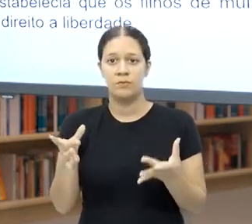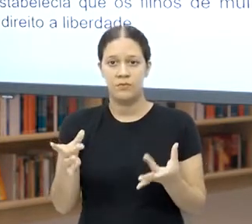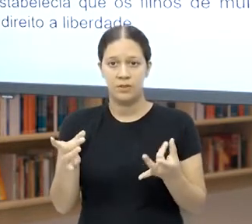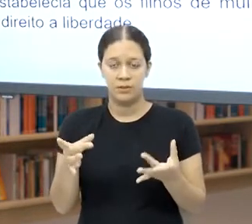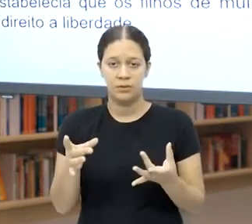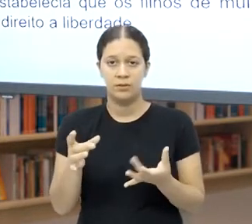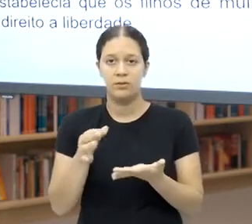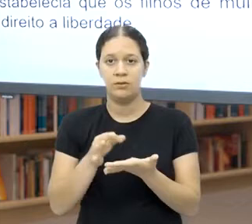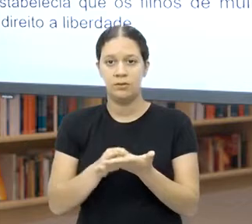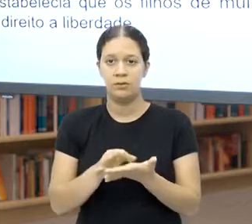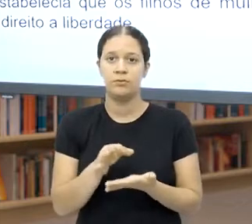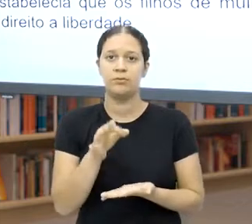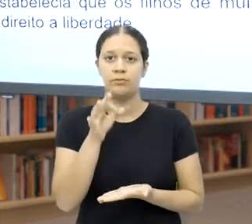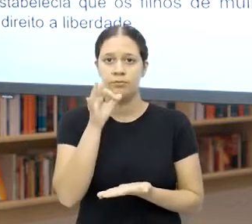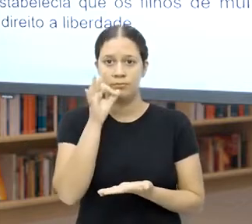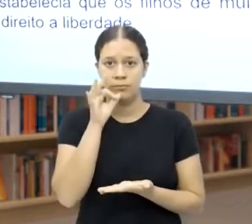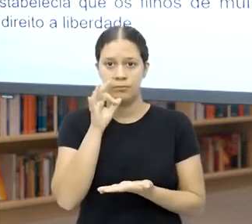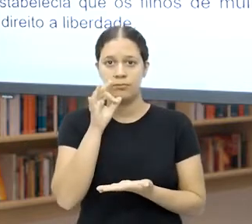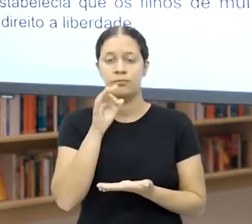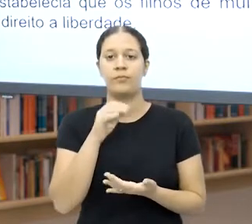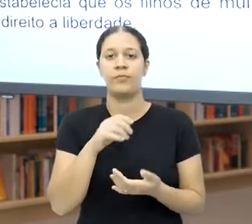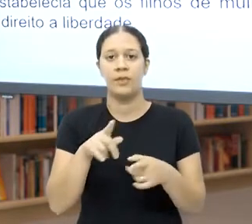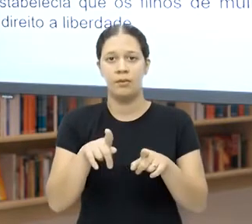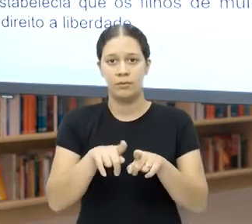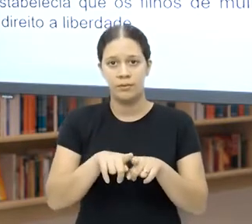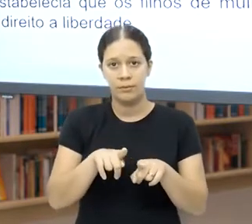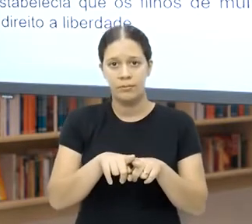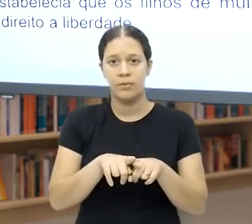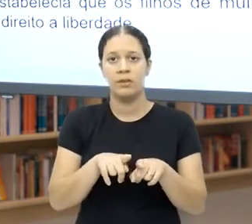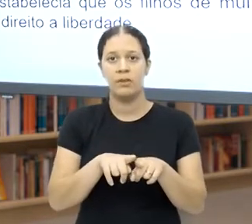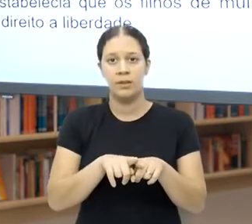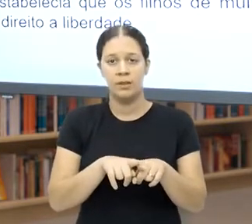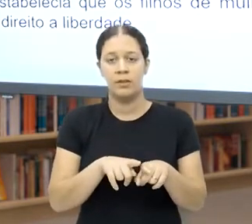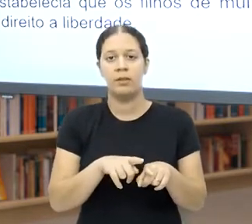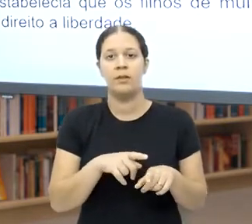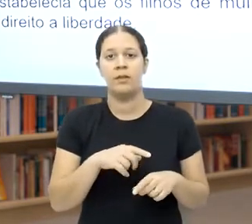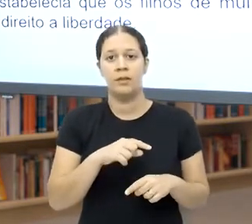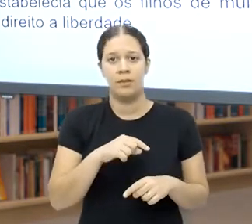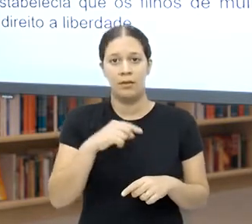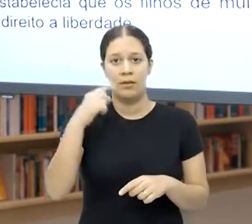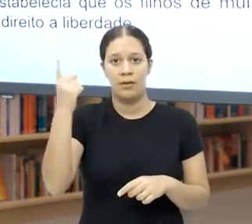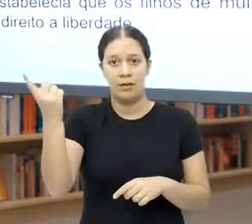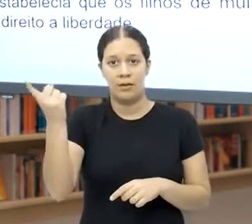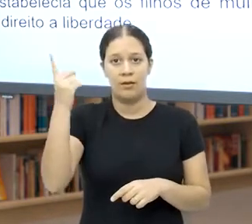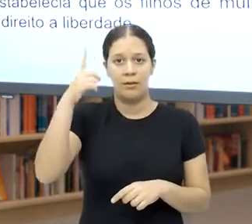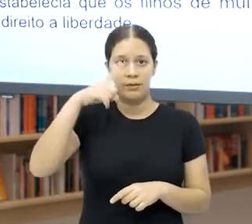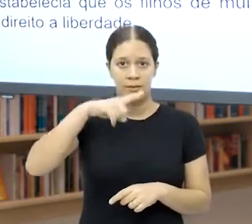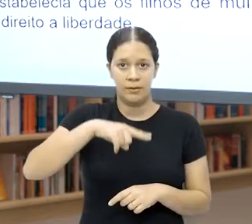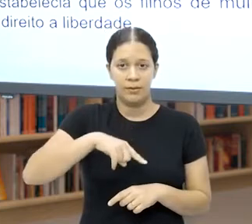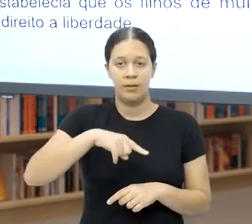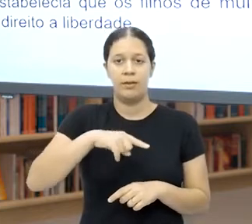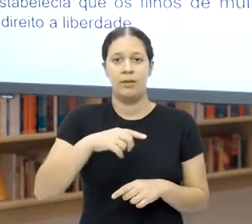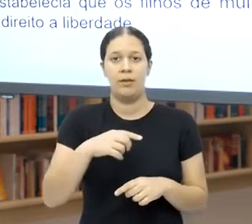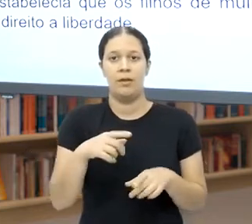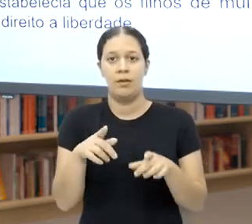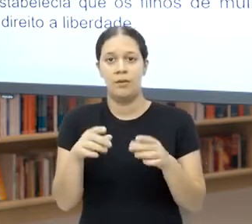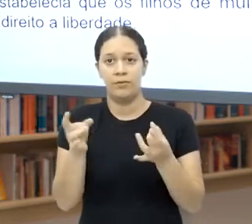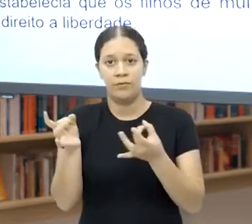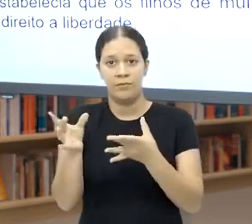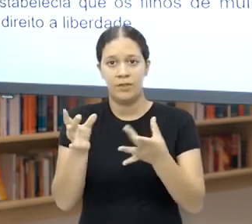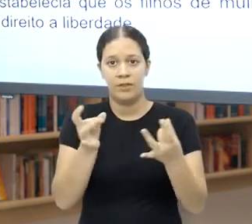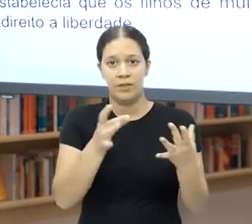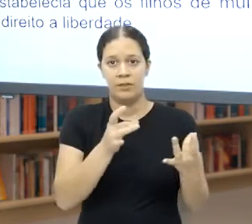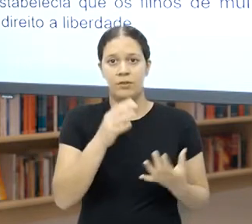café, essa produção do café, exportação e venda do café estavam sendo mantida pela escravidão. E